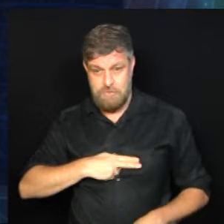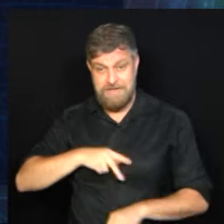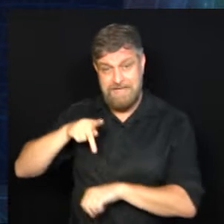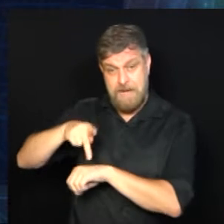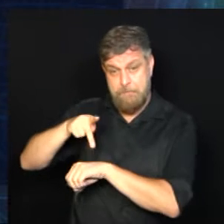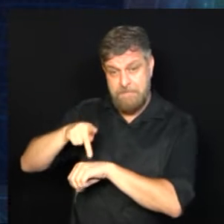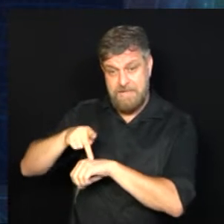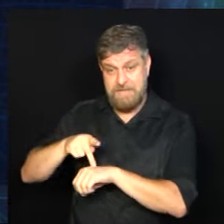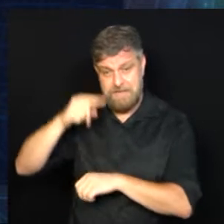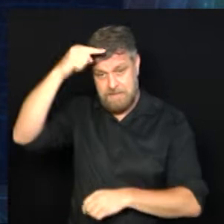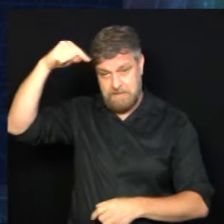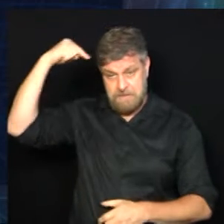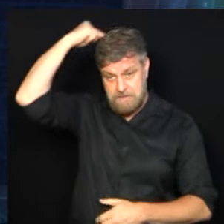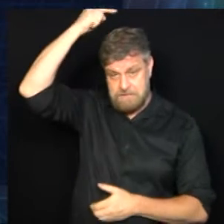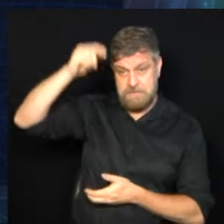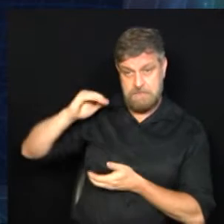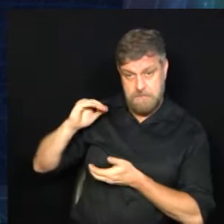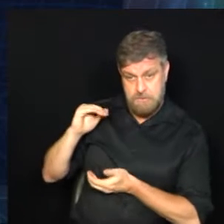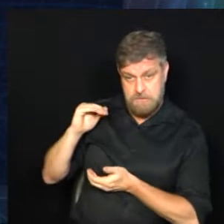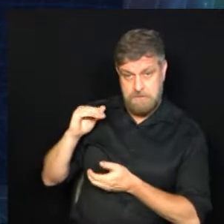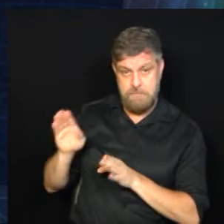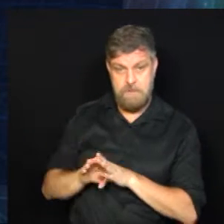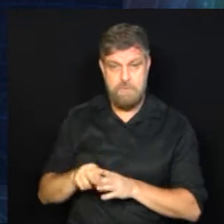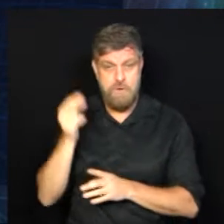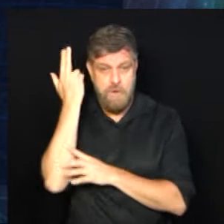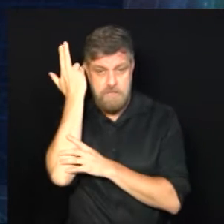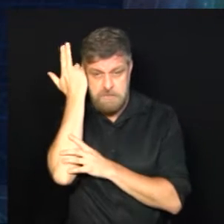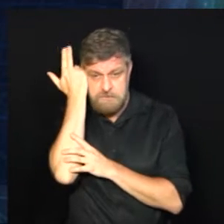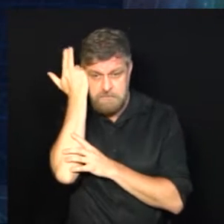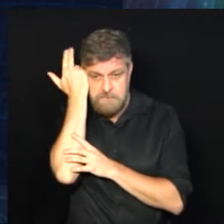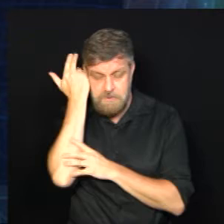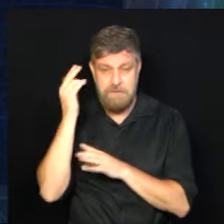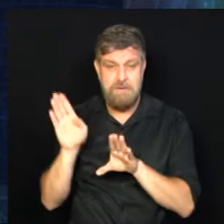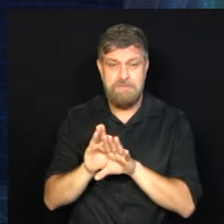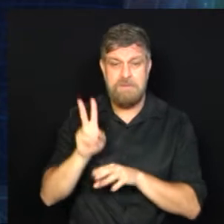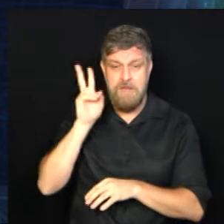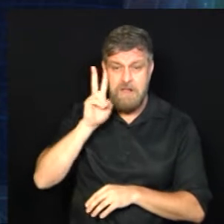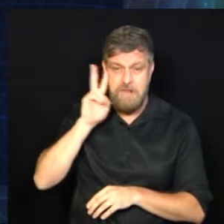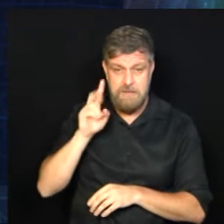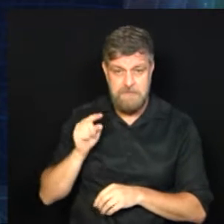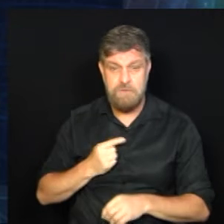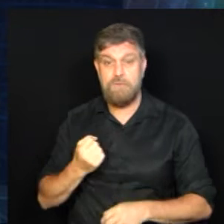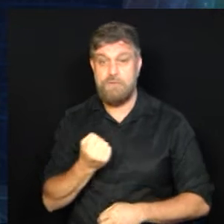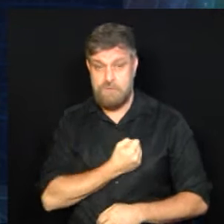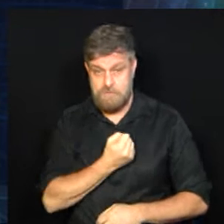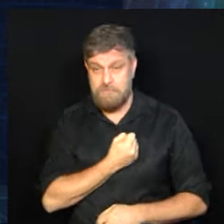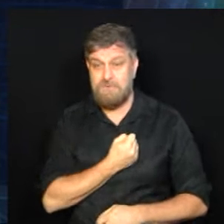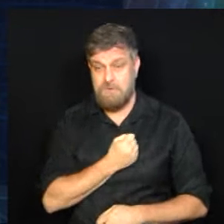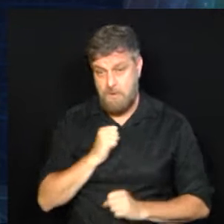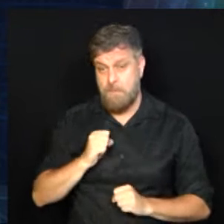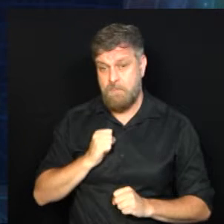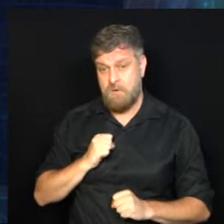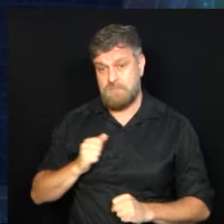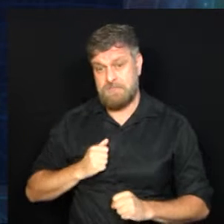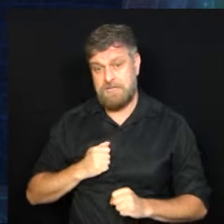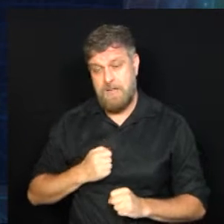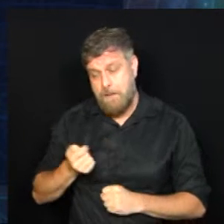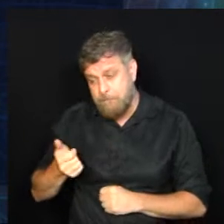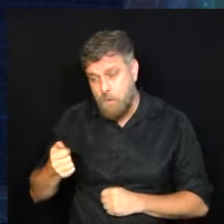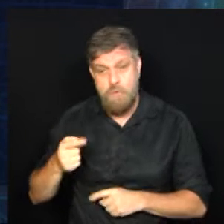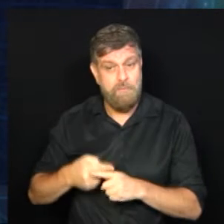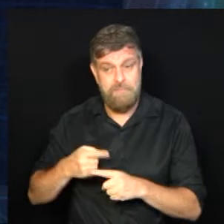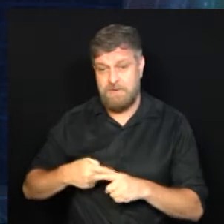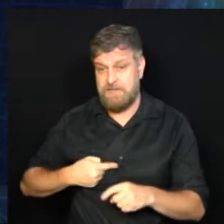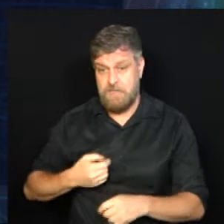Pedreira, Santo Antônio de Posse, Engenheiro Coelho, lembrando que o número de Engenheiro Coelho pode estar subestimado, porque nós não